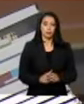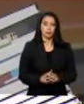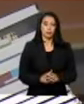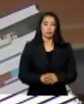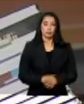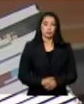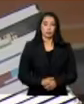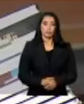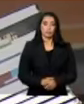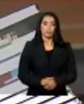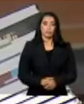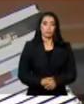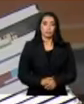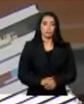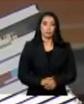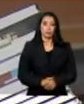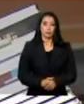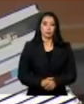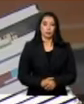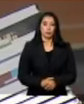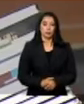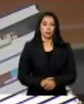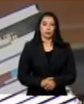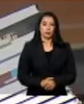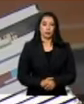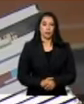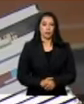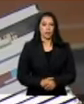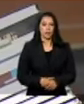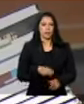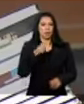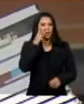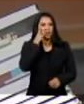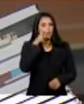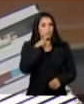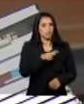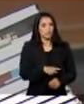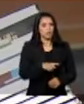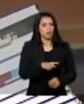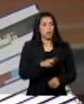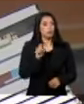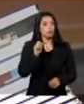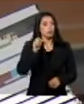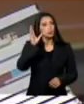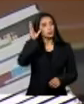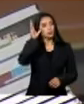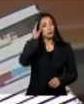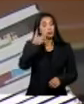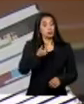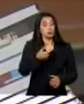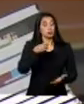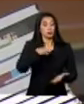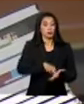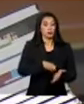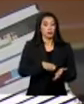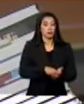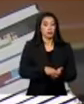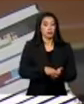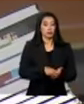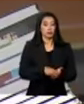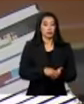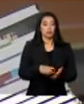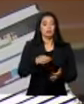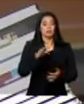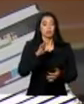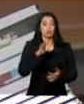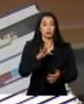Cita caso de revisão de decisões condenatórias pelos tribunais superiores, discorre sobre